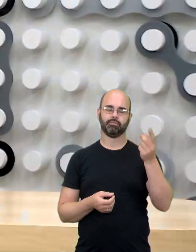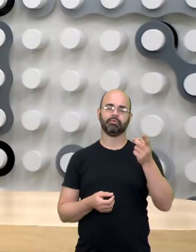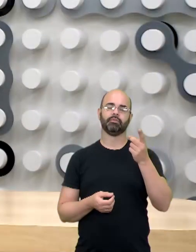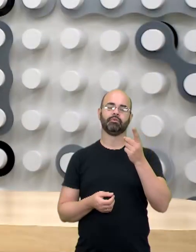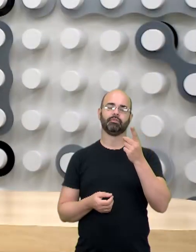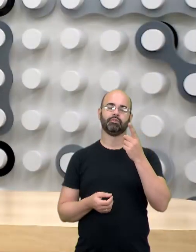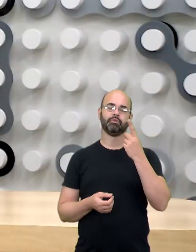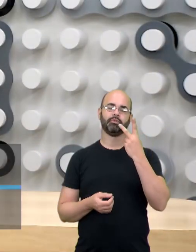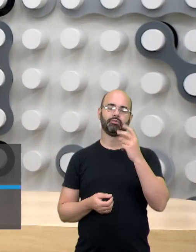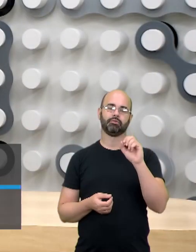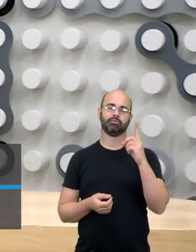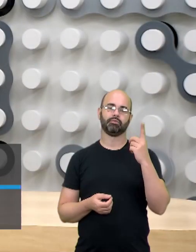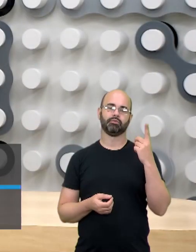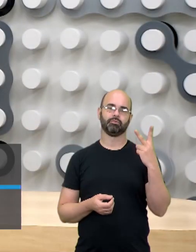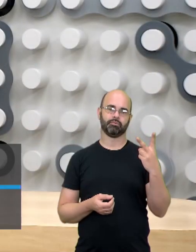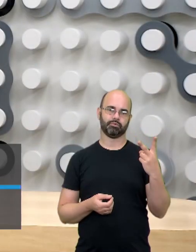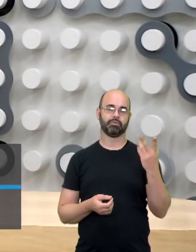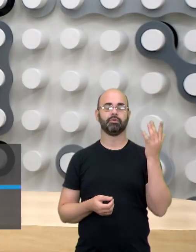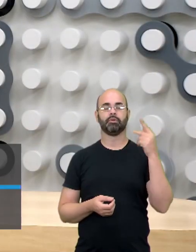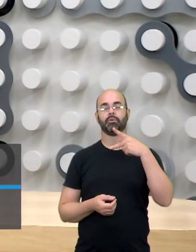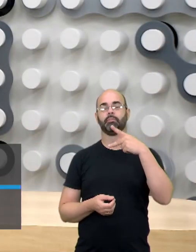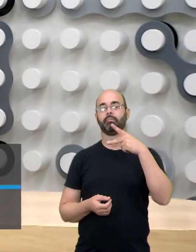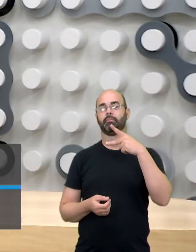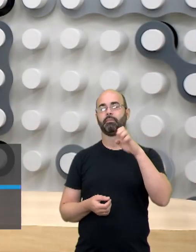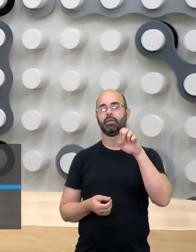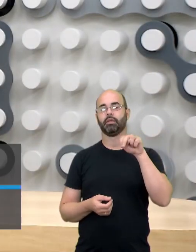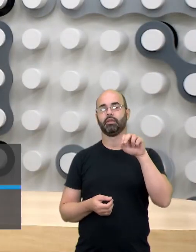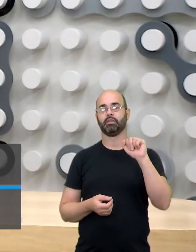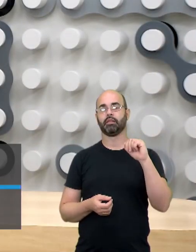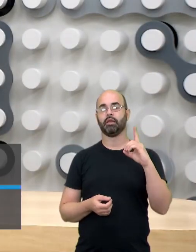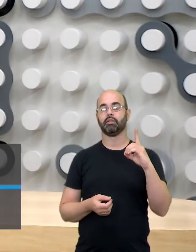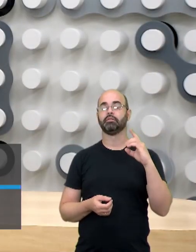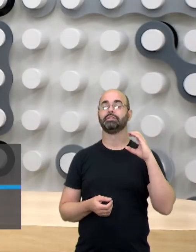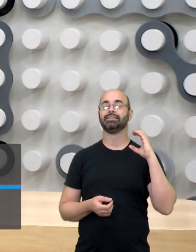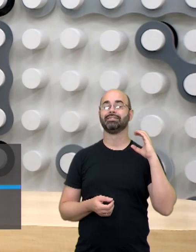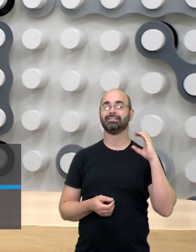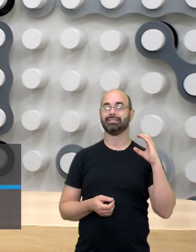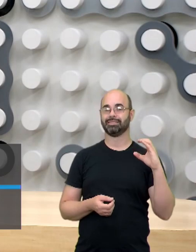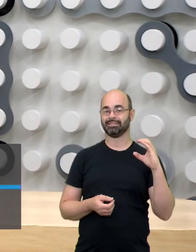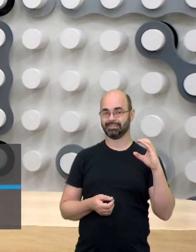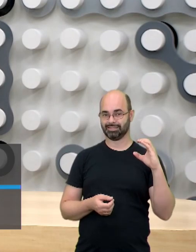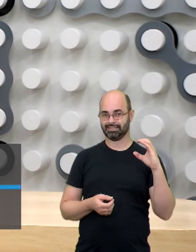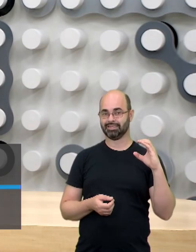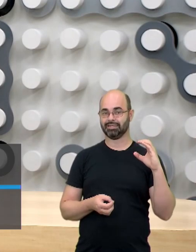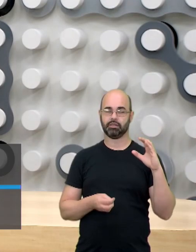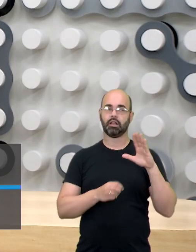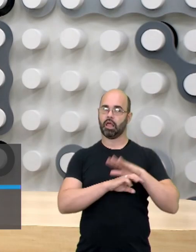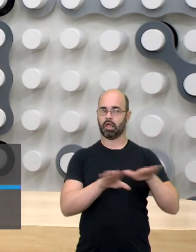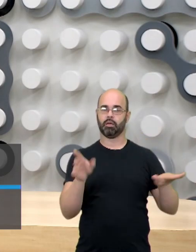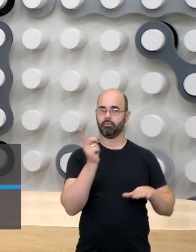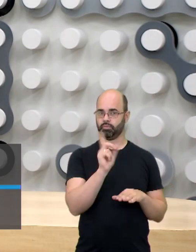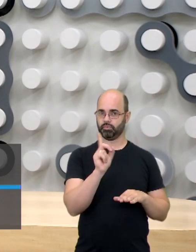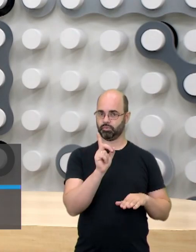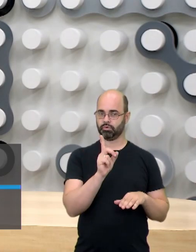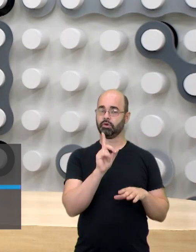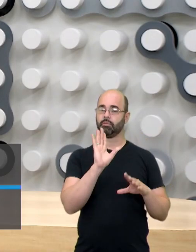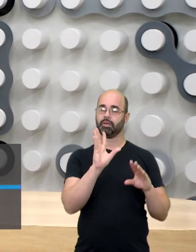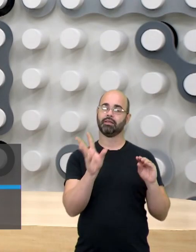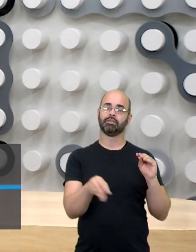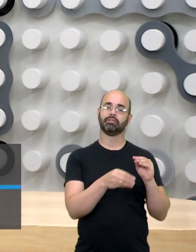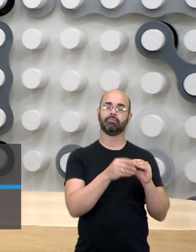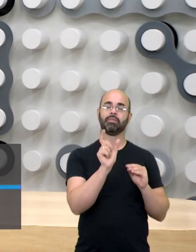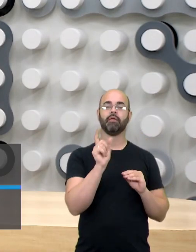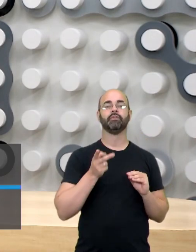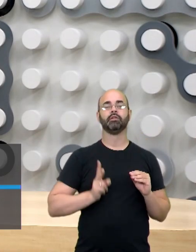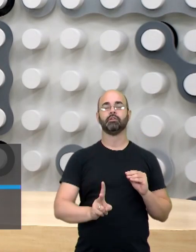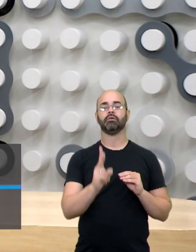nós temos o famoso PNAD-C, que aí, né, é a pesquisa, ela não deixou de existir, só foi acrescentado o contínuo,